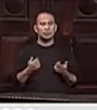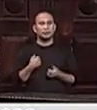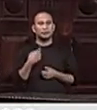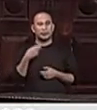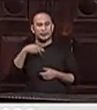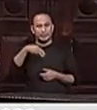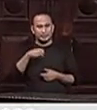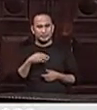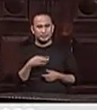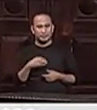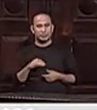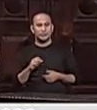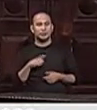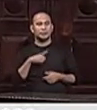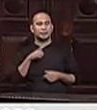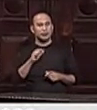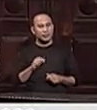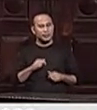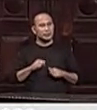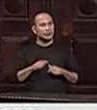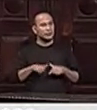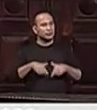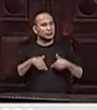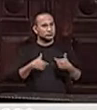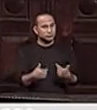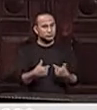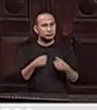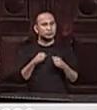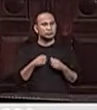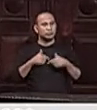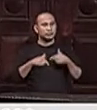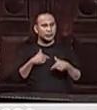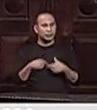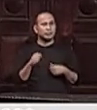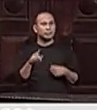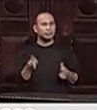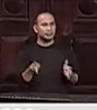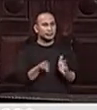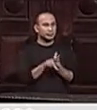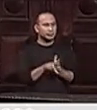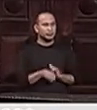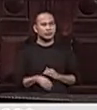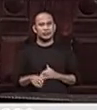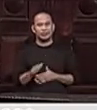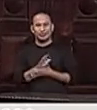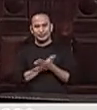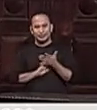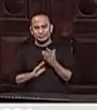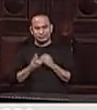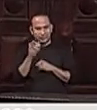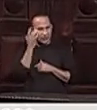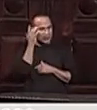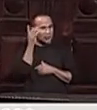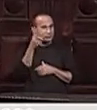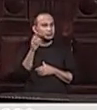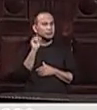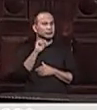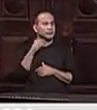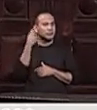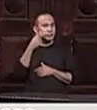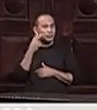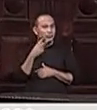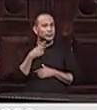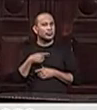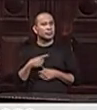Mesquita tenha a gestão, os serviços que merece. E em nenhum momento acho que os vereadores podem abrir mão da